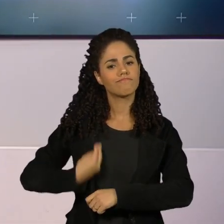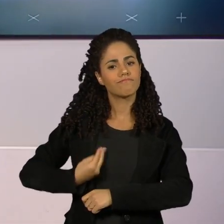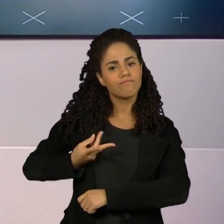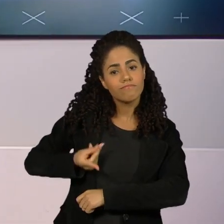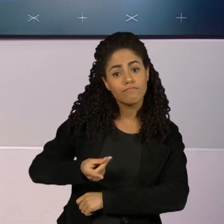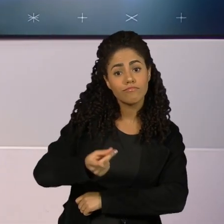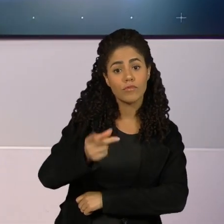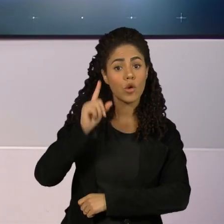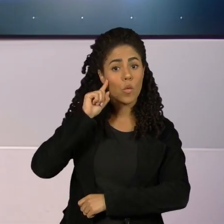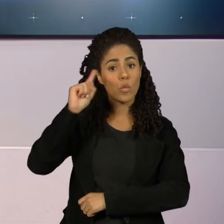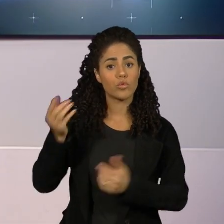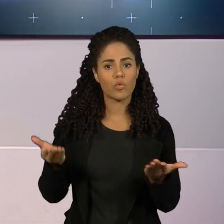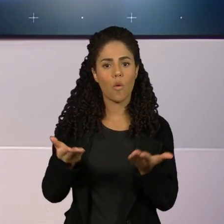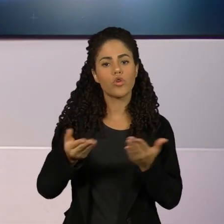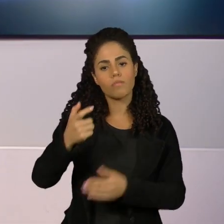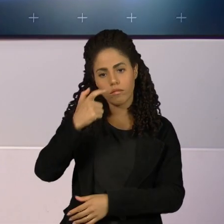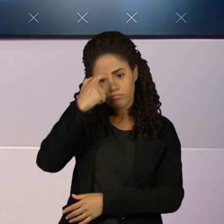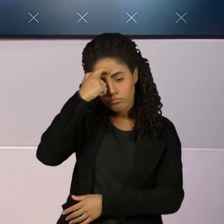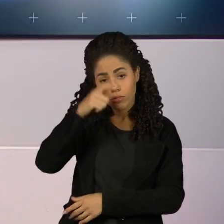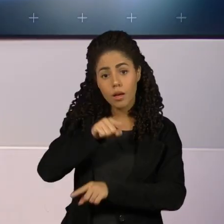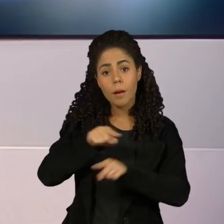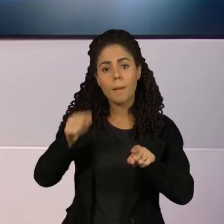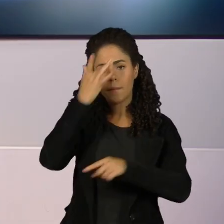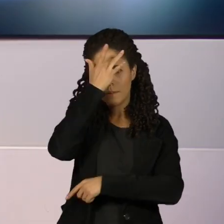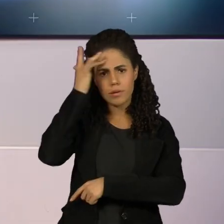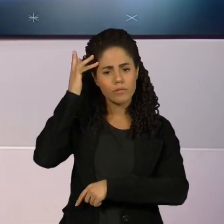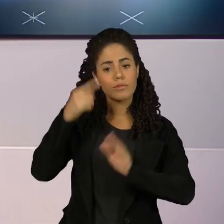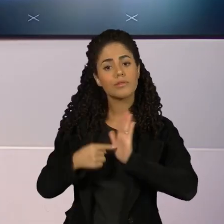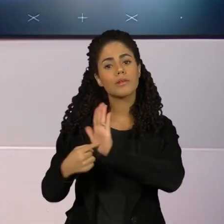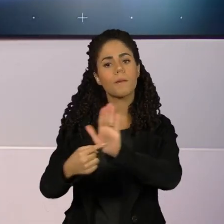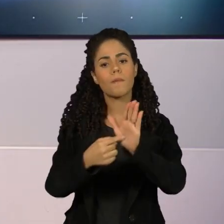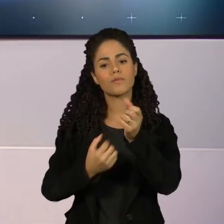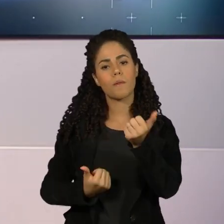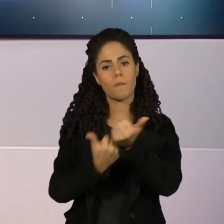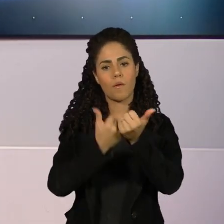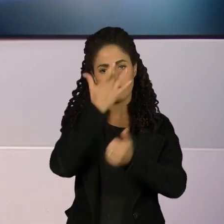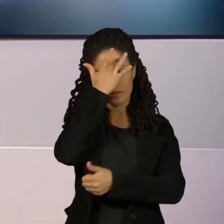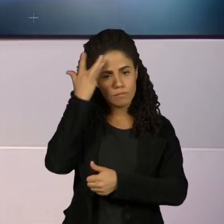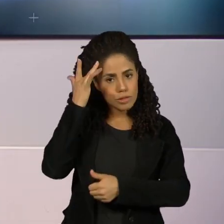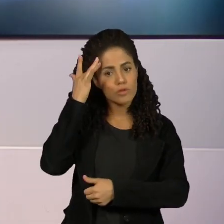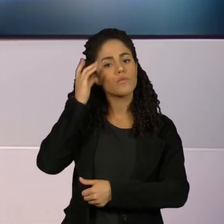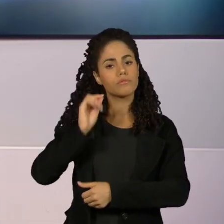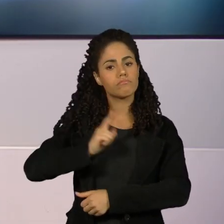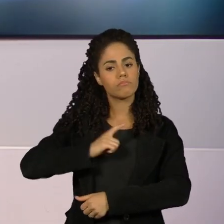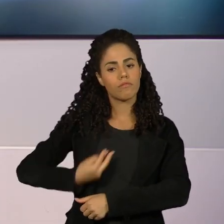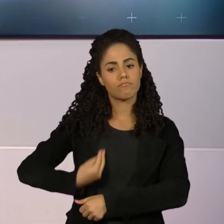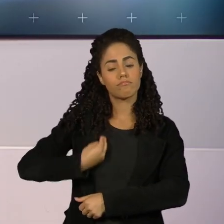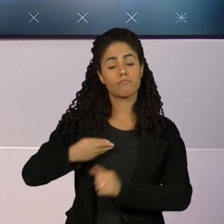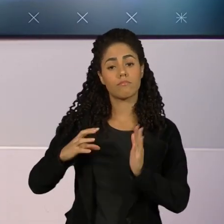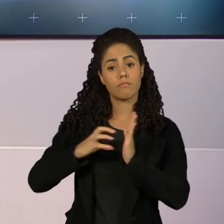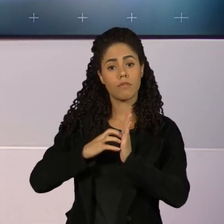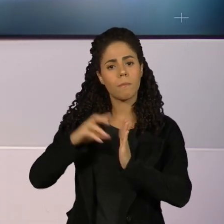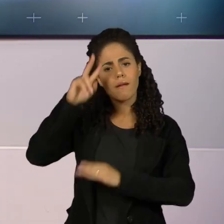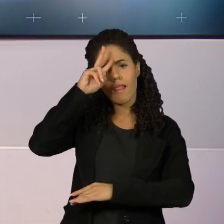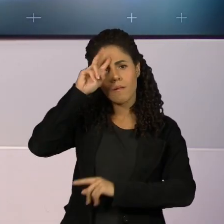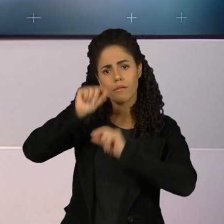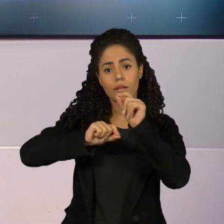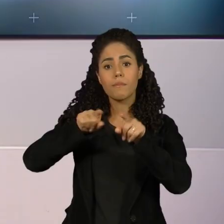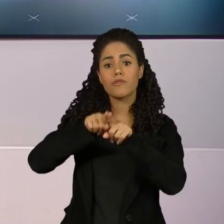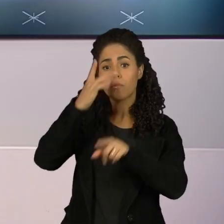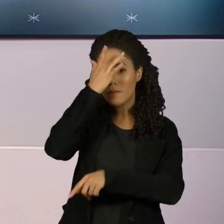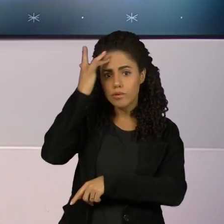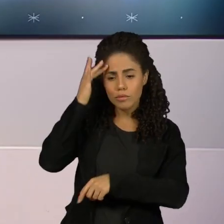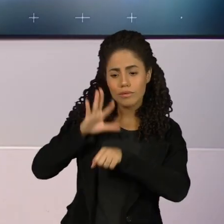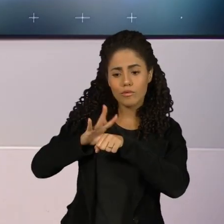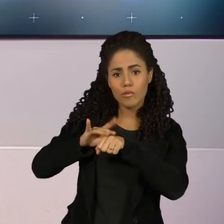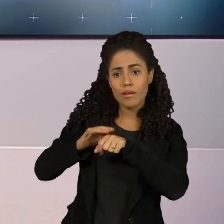Dia Mundial da AIDS, data em que pessoas em todo o mundo mostram apoio aos que vivem com HIV e lembram quem perdeu a vida por